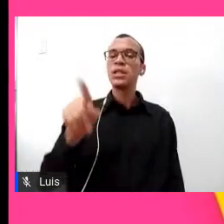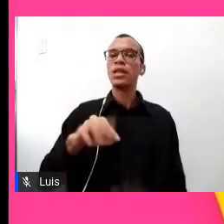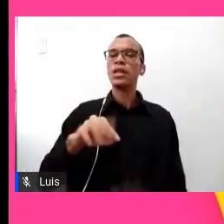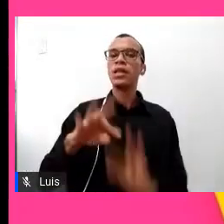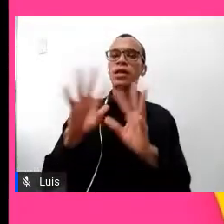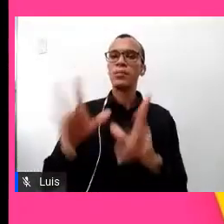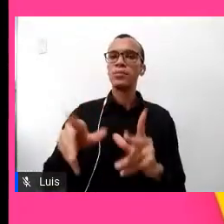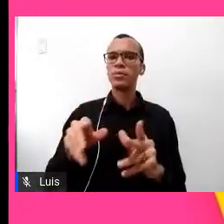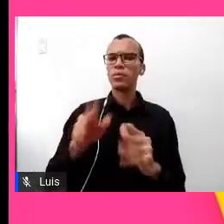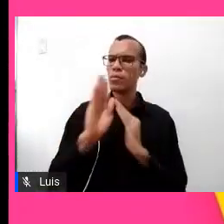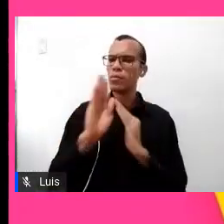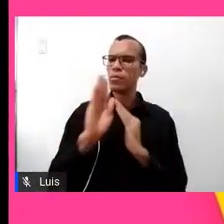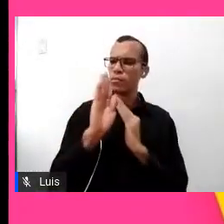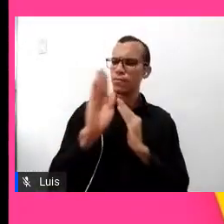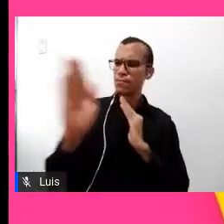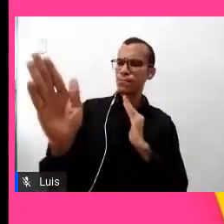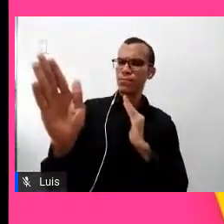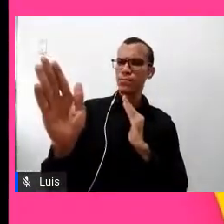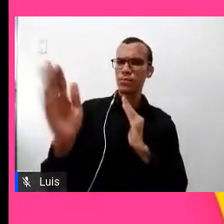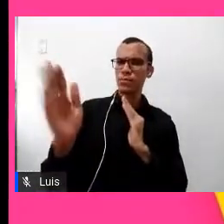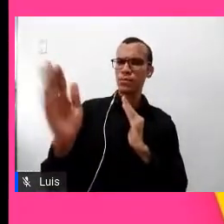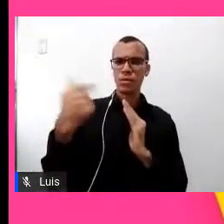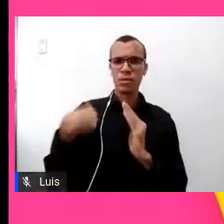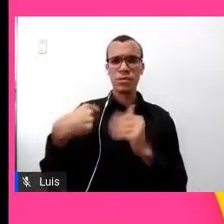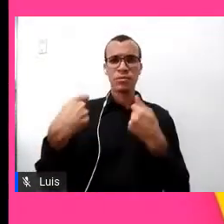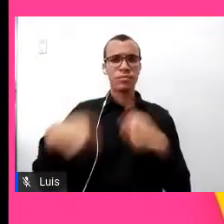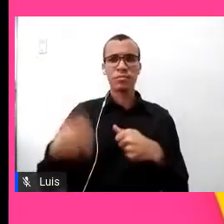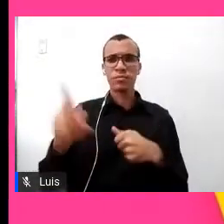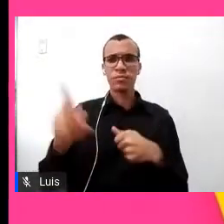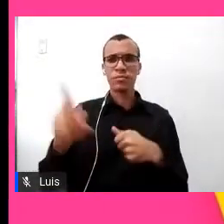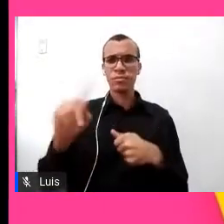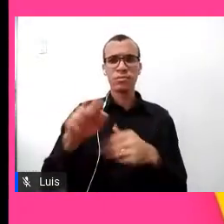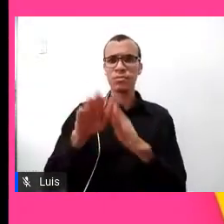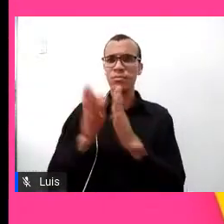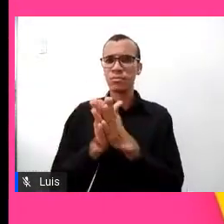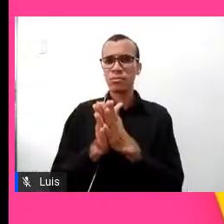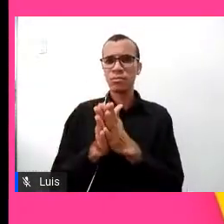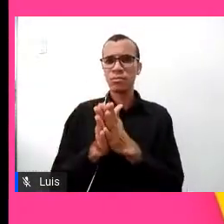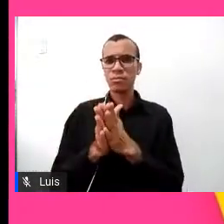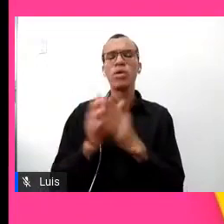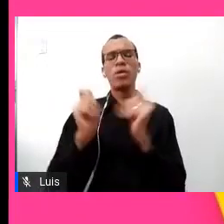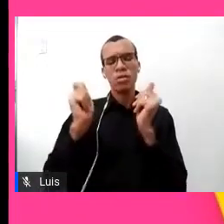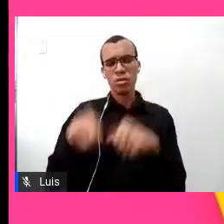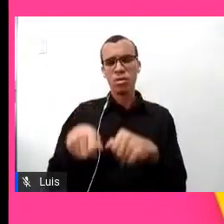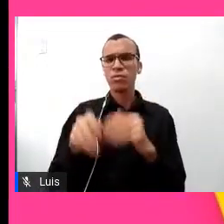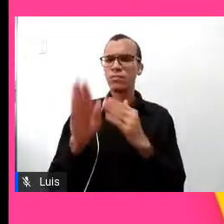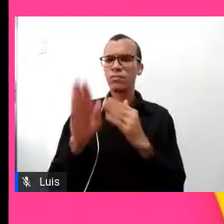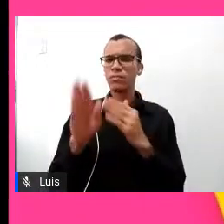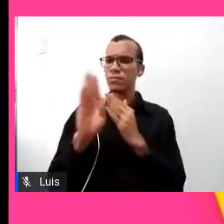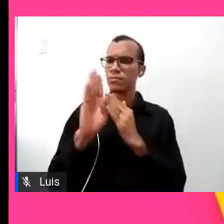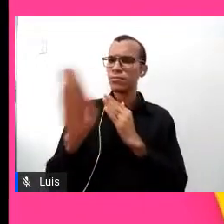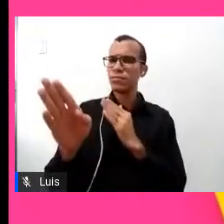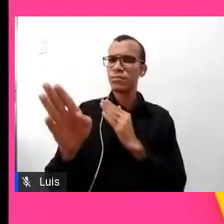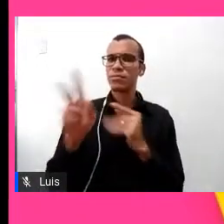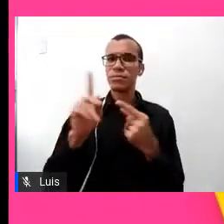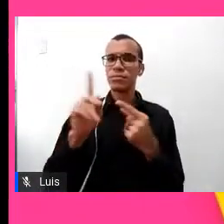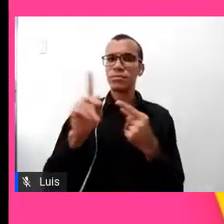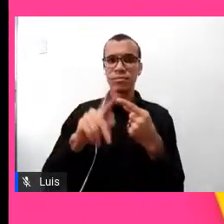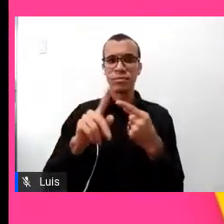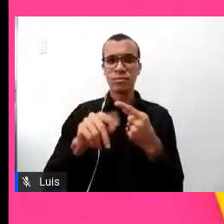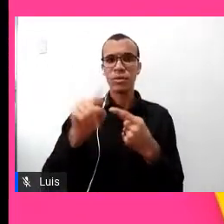reto. Então, eu não preciso dobrar isso para baixo, eu posso deixar ele reto, porque isso aqui é parte de um